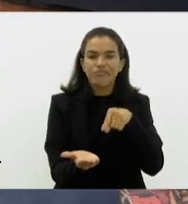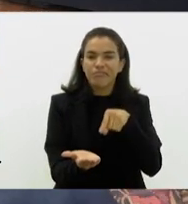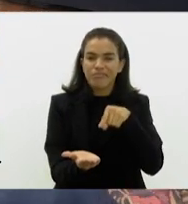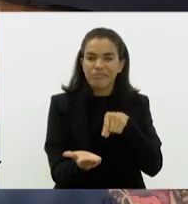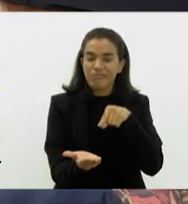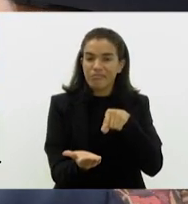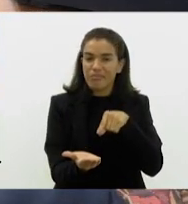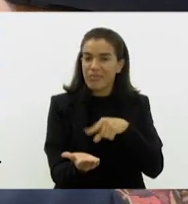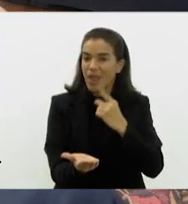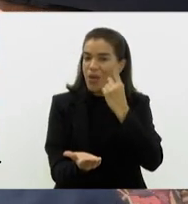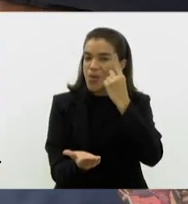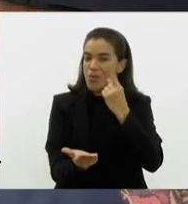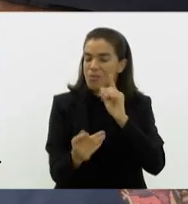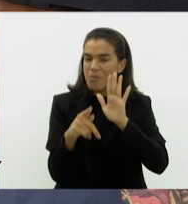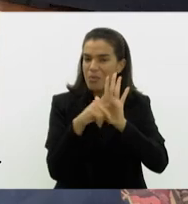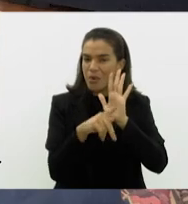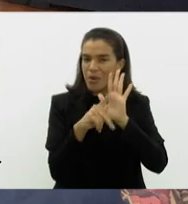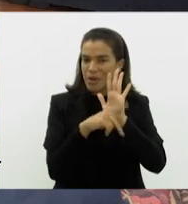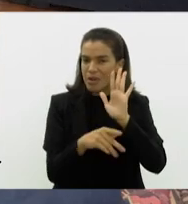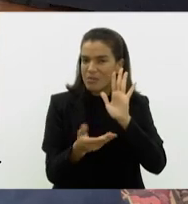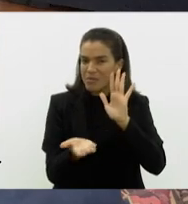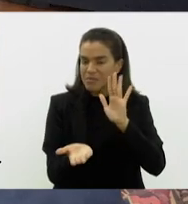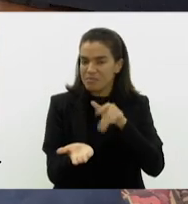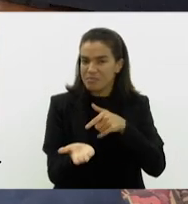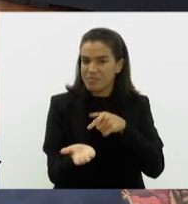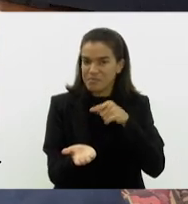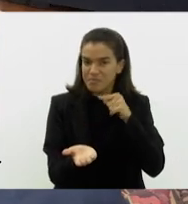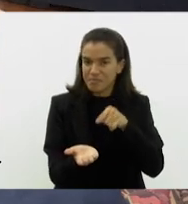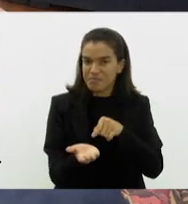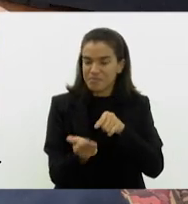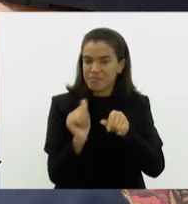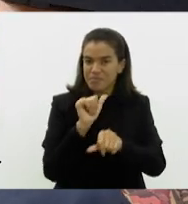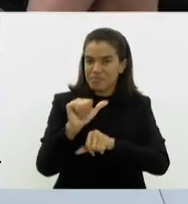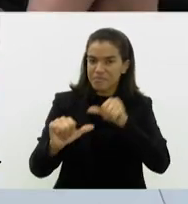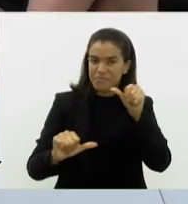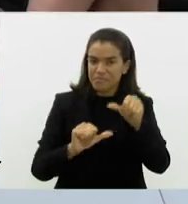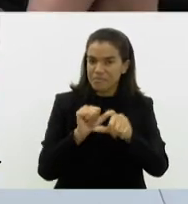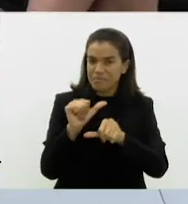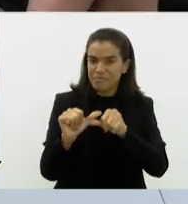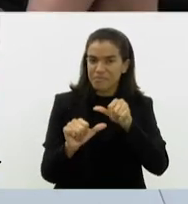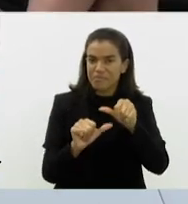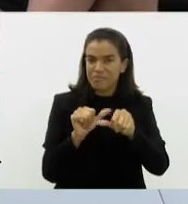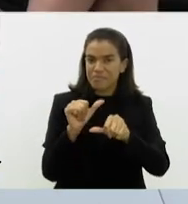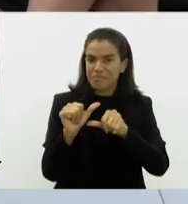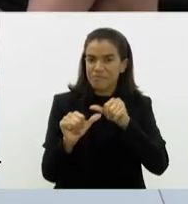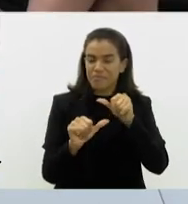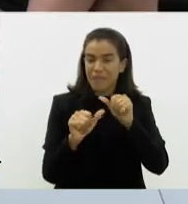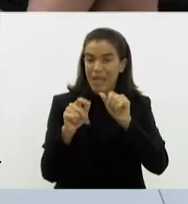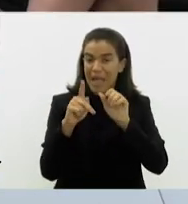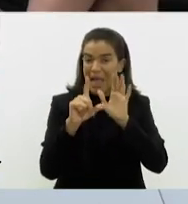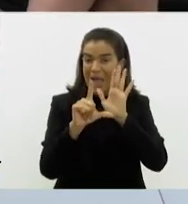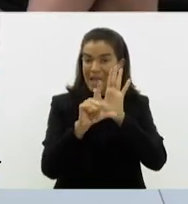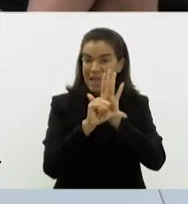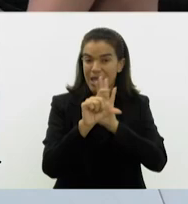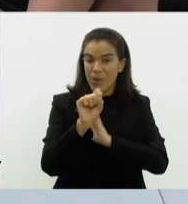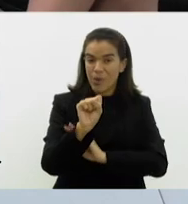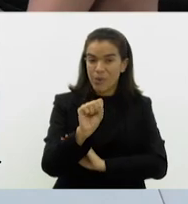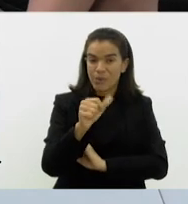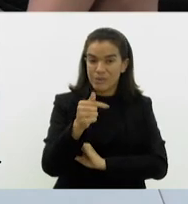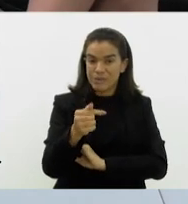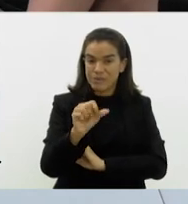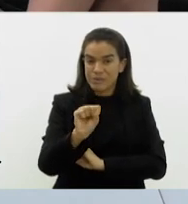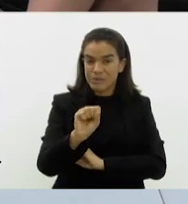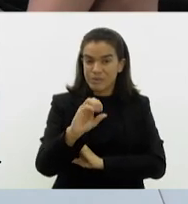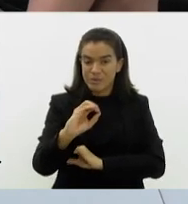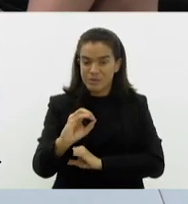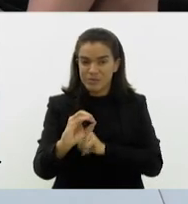Trata-se de um programa que altera a Lei 8780.